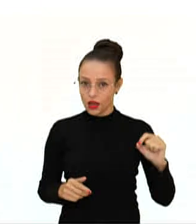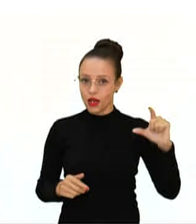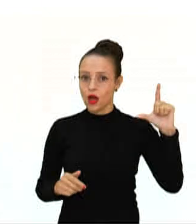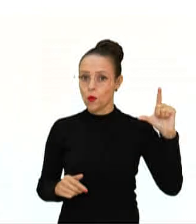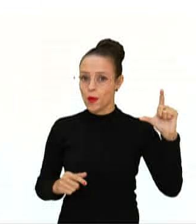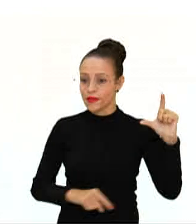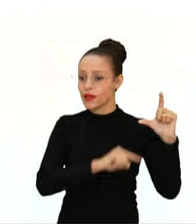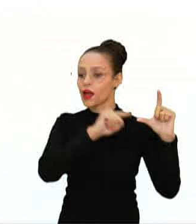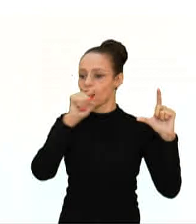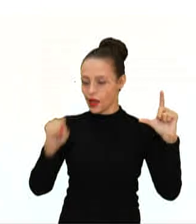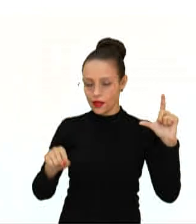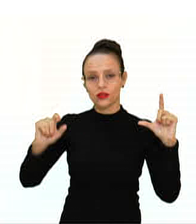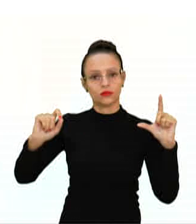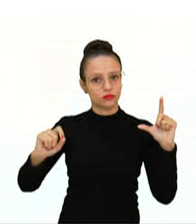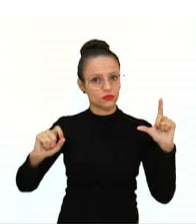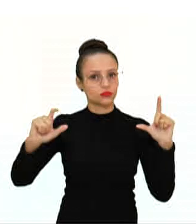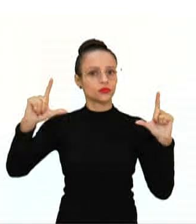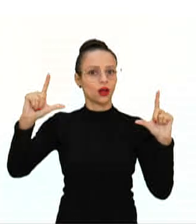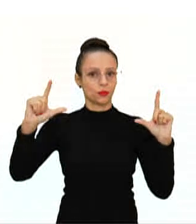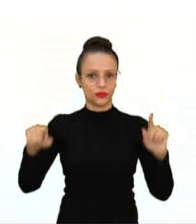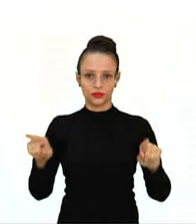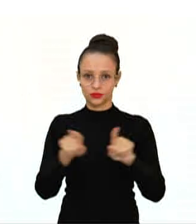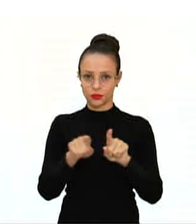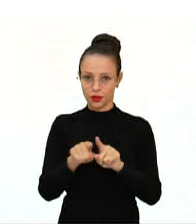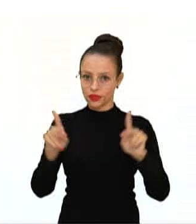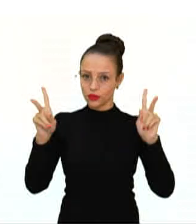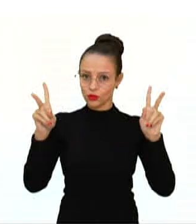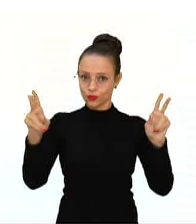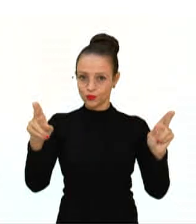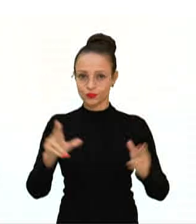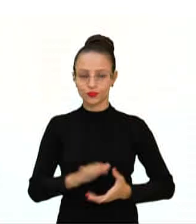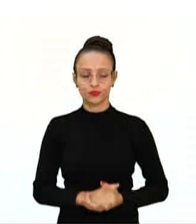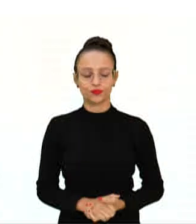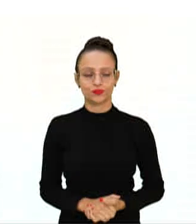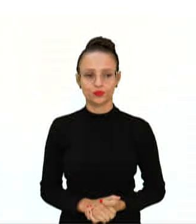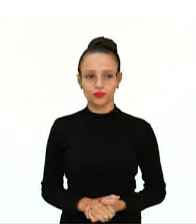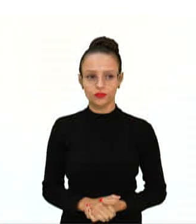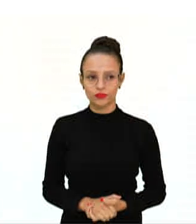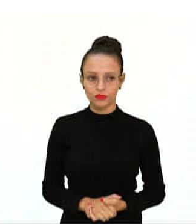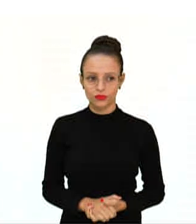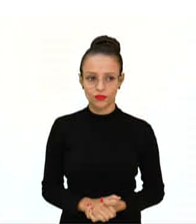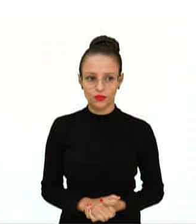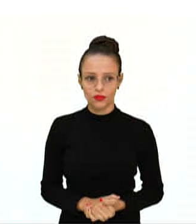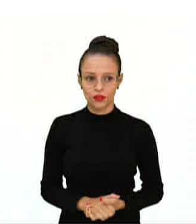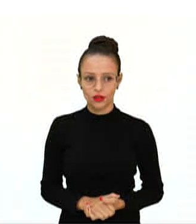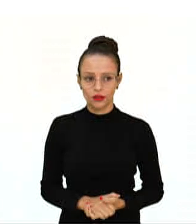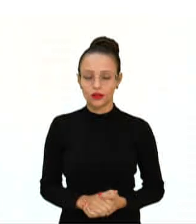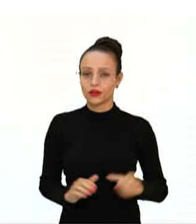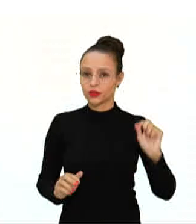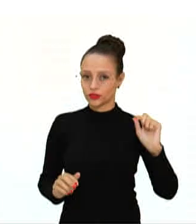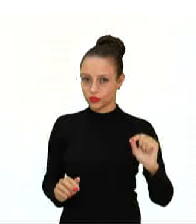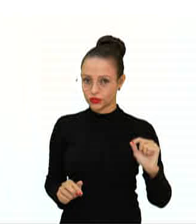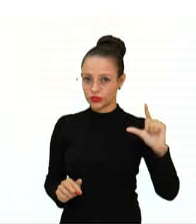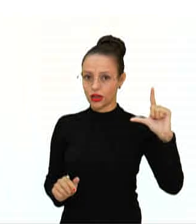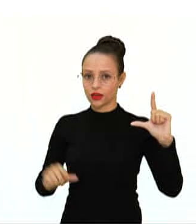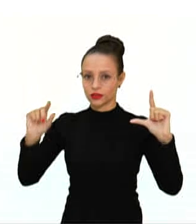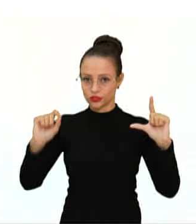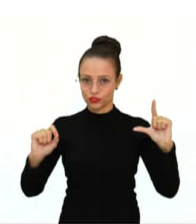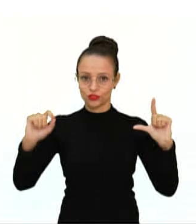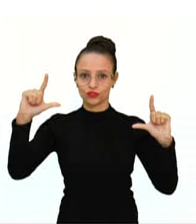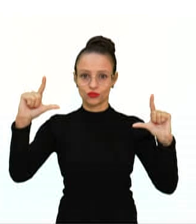outra também precisa aumentar, ok? Então vamos lá, são grandezas